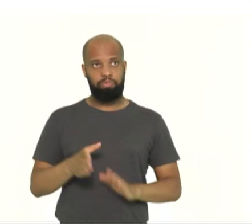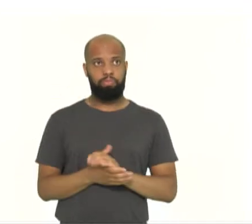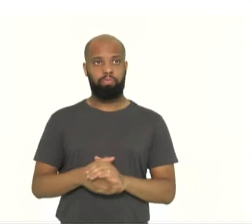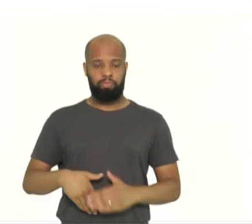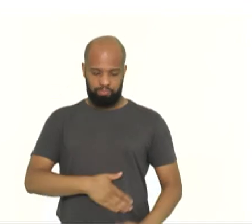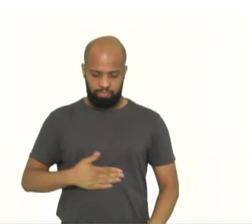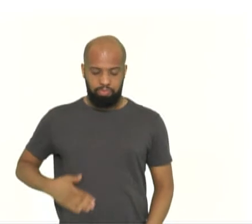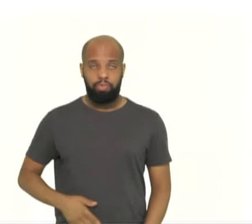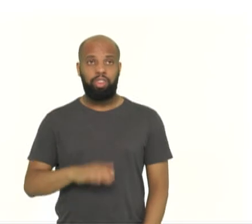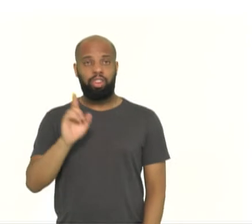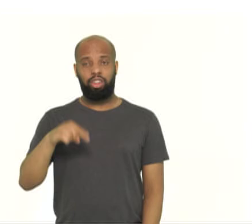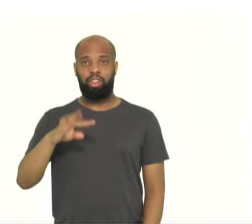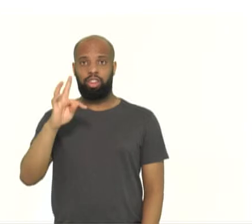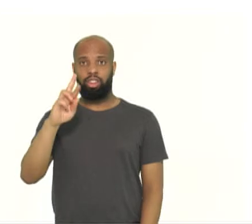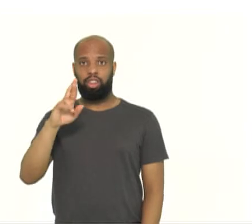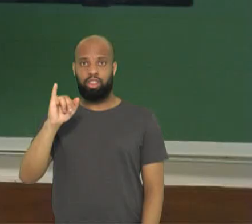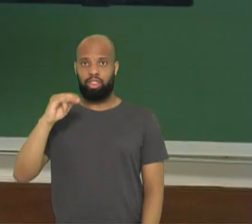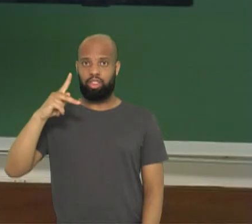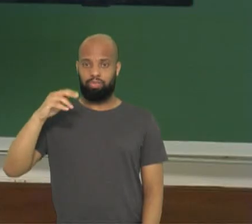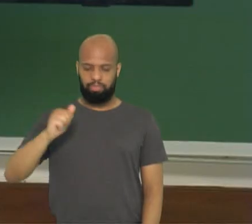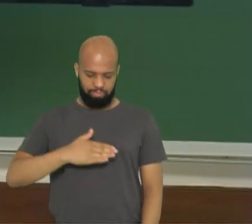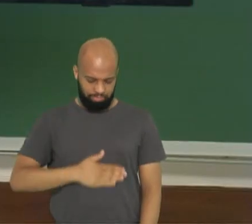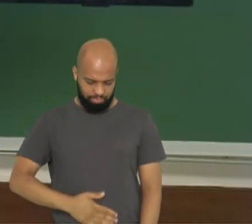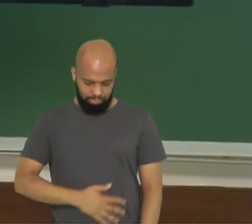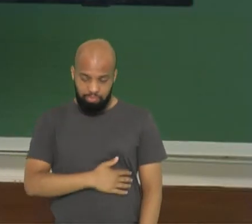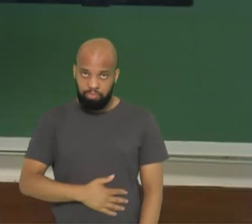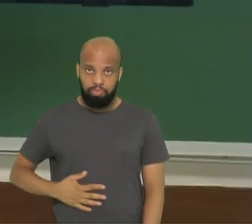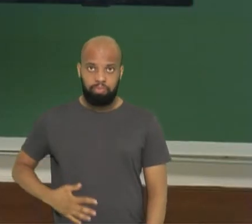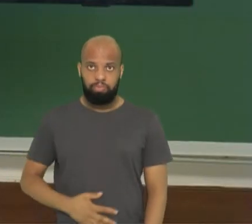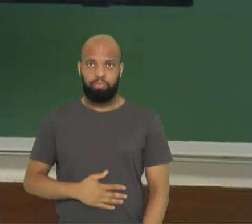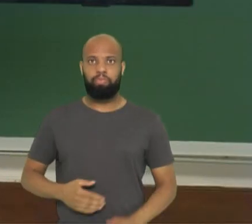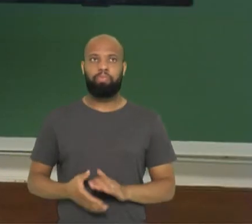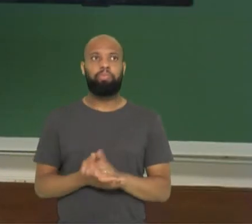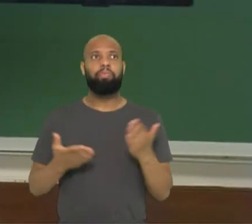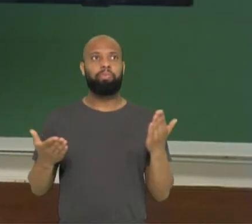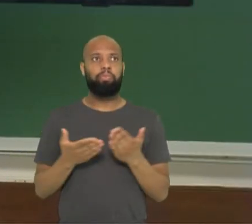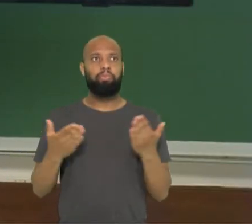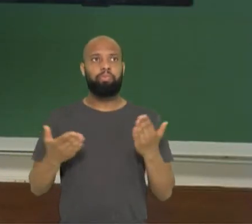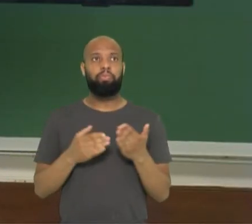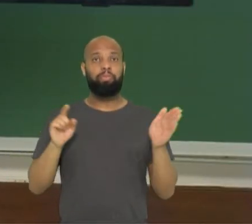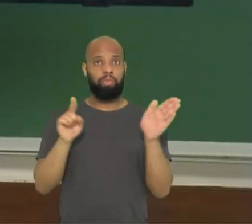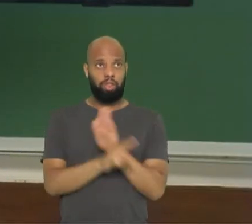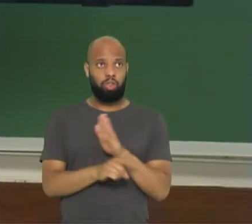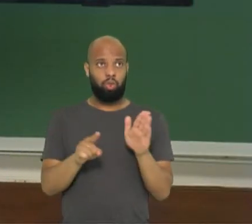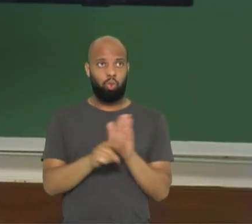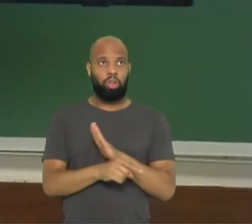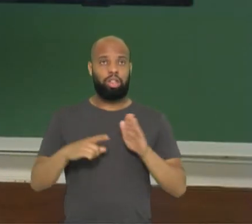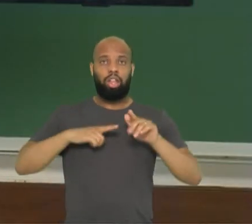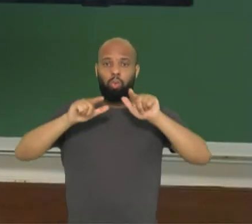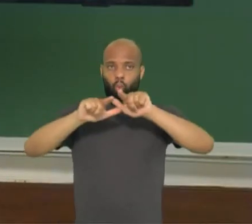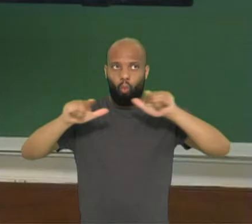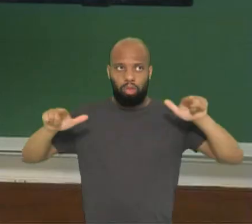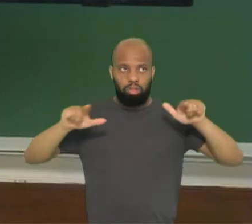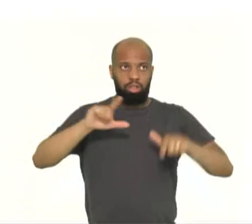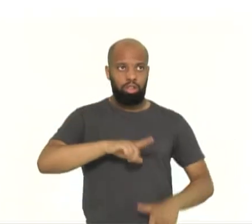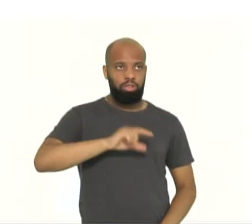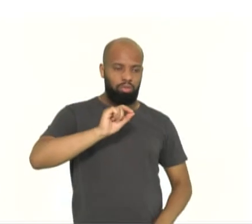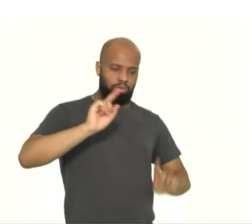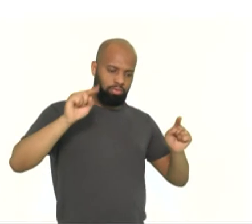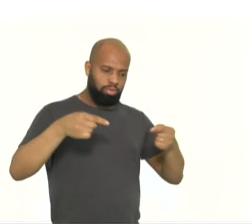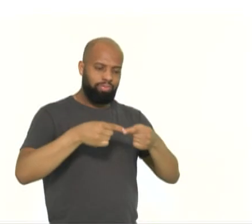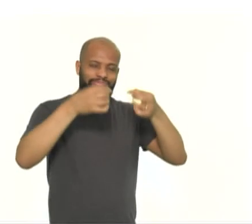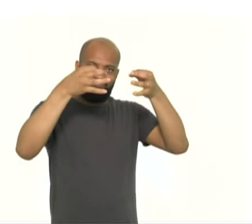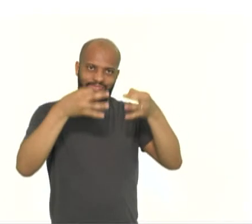tripa. Bien, chicos? Vamos para o nosso quiz agora. Completa a frase com a opção correta.